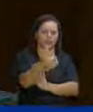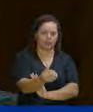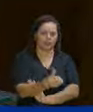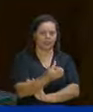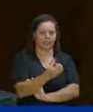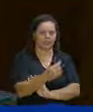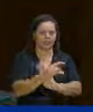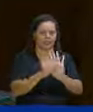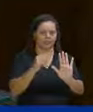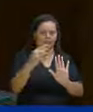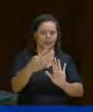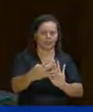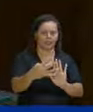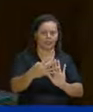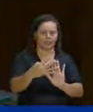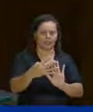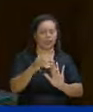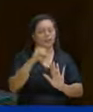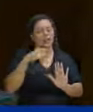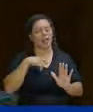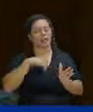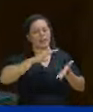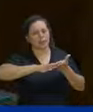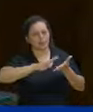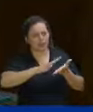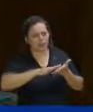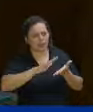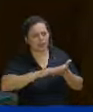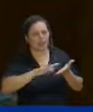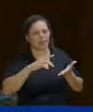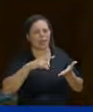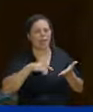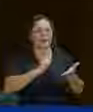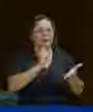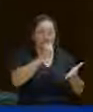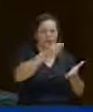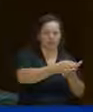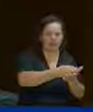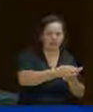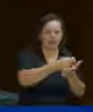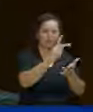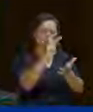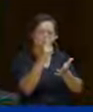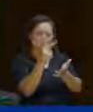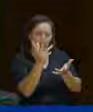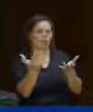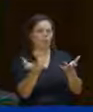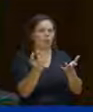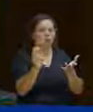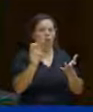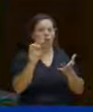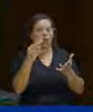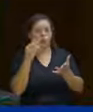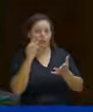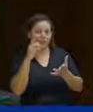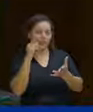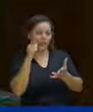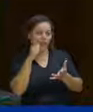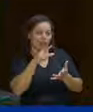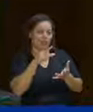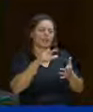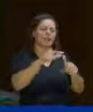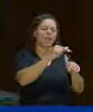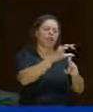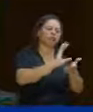abre aspas, as despesas com consultoria, assessoria e pagamento de honorários realizadas em decorrência da